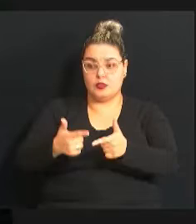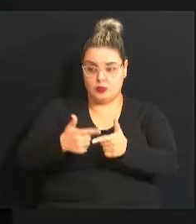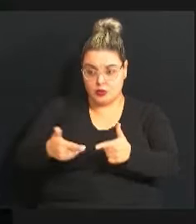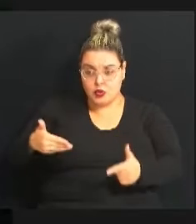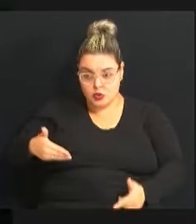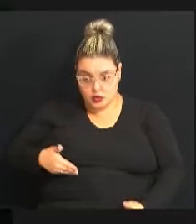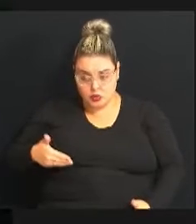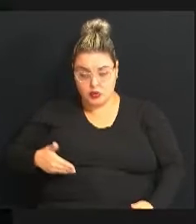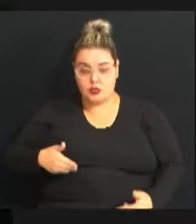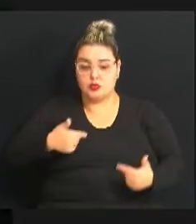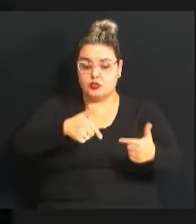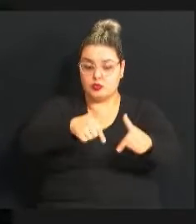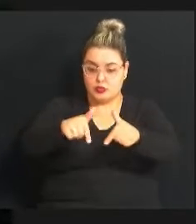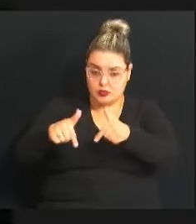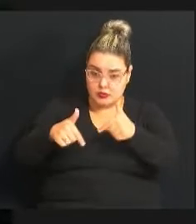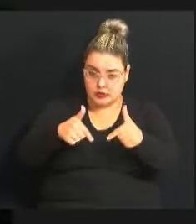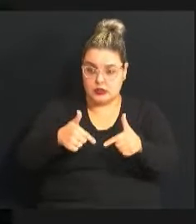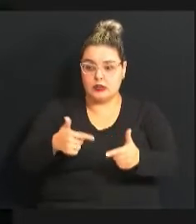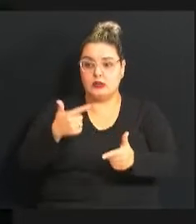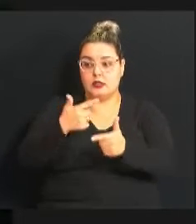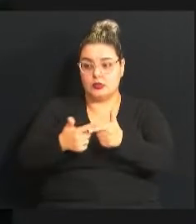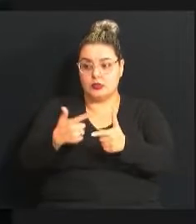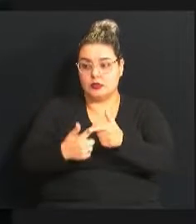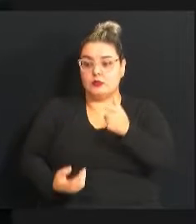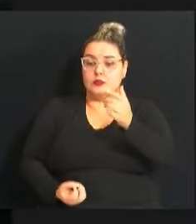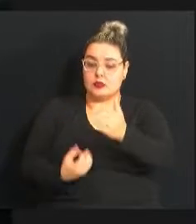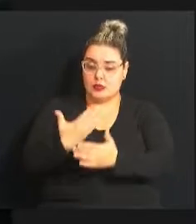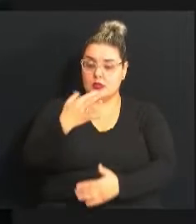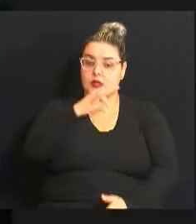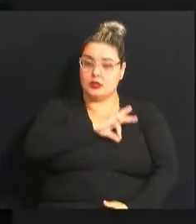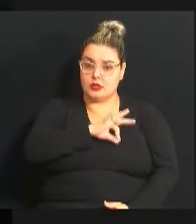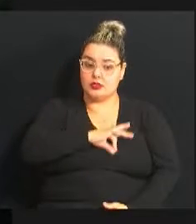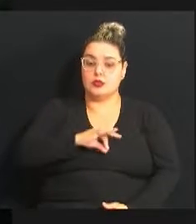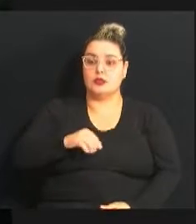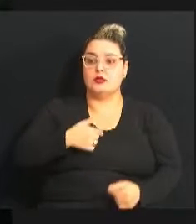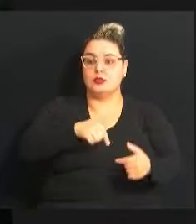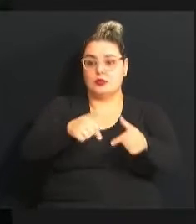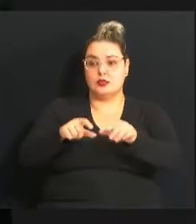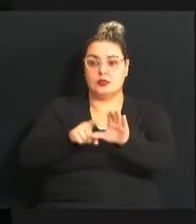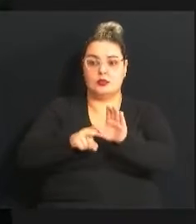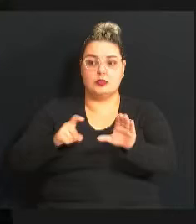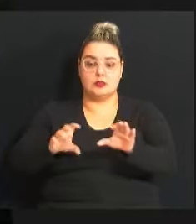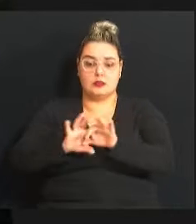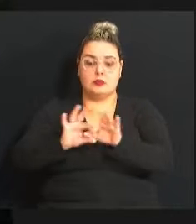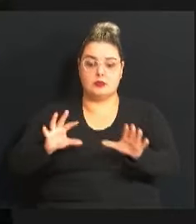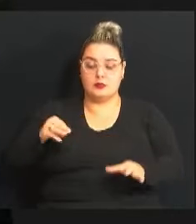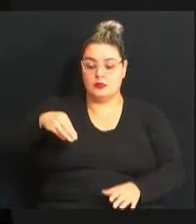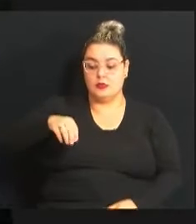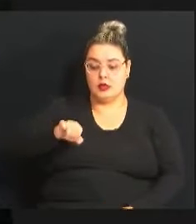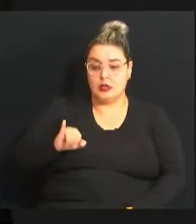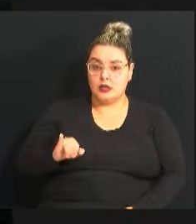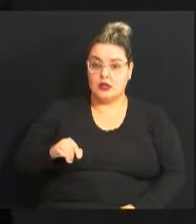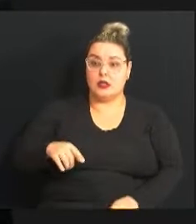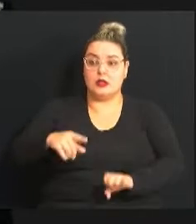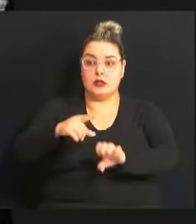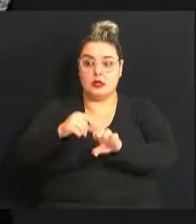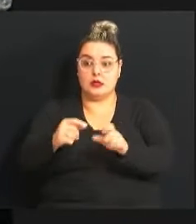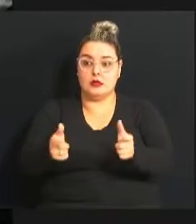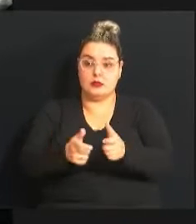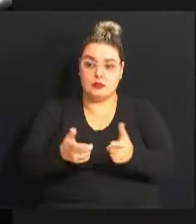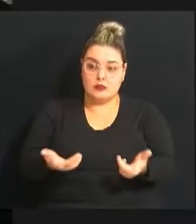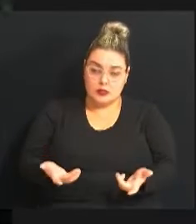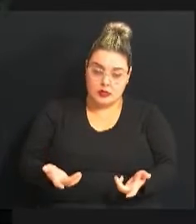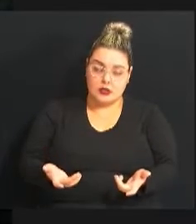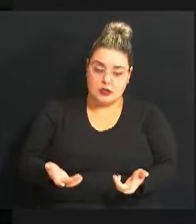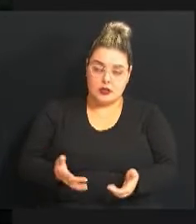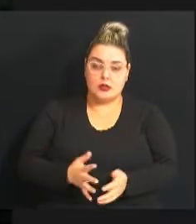do desemprego e o problema da criação de renda para os trabalhadores autônomos, MEI, pequenos proprietários, etc.,